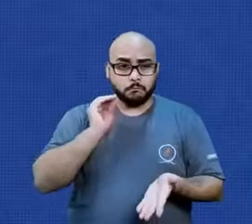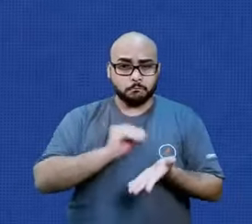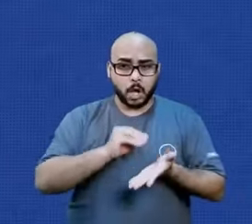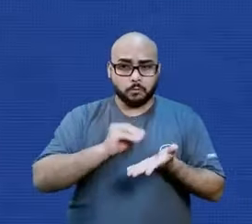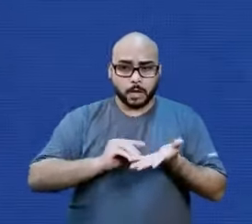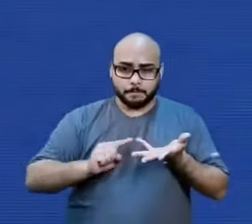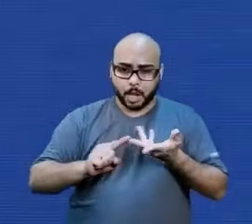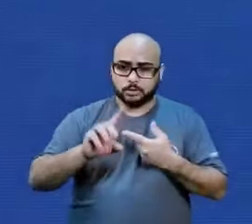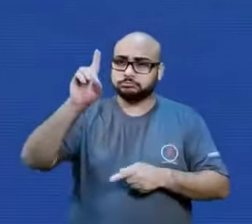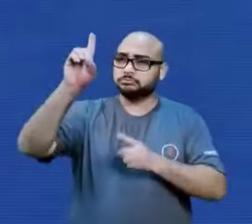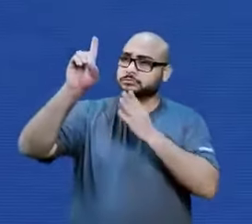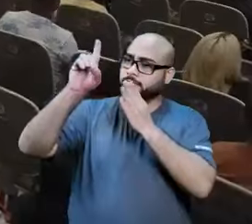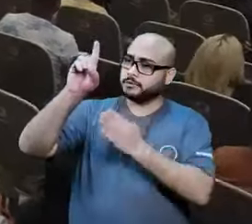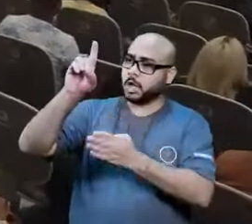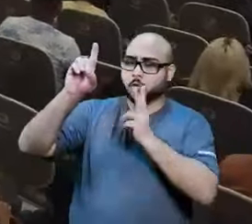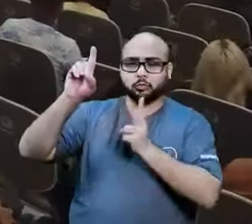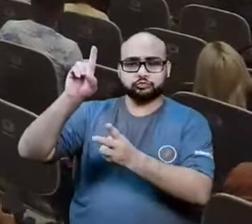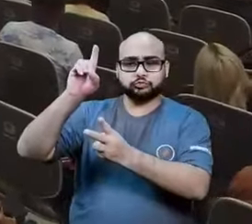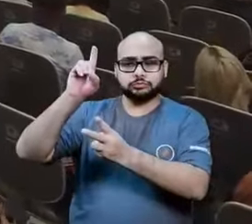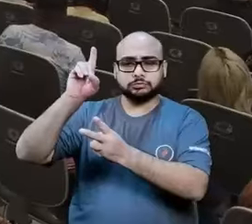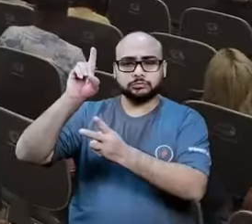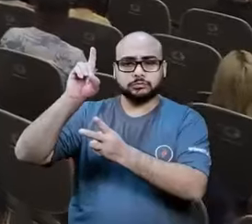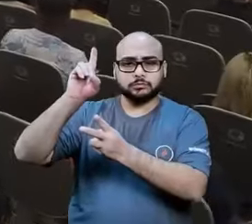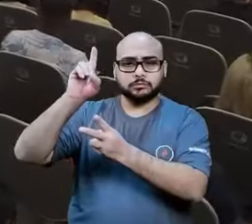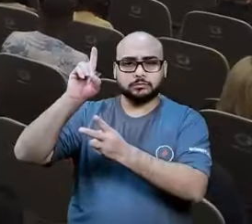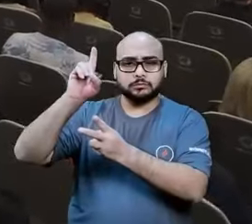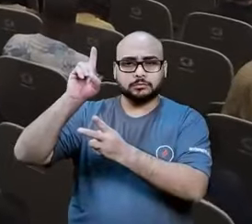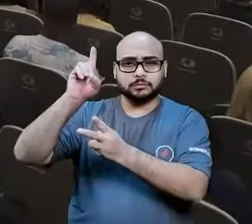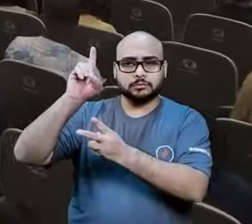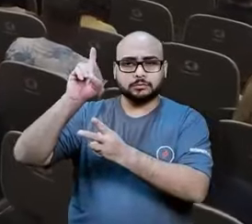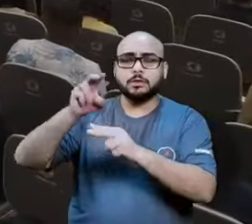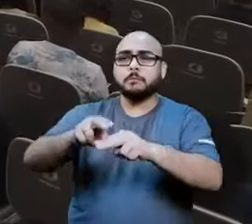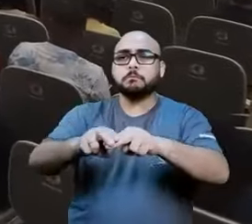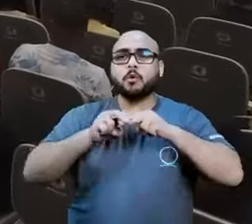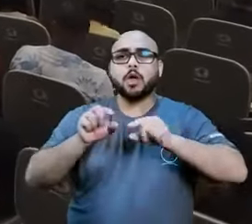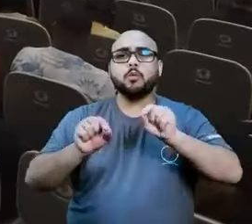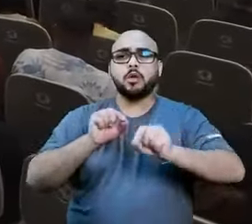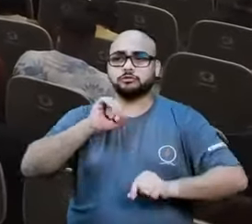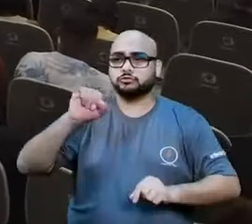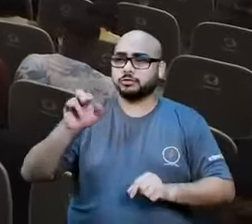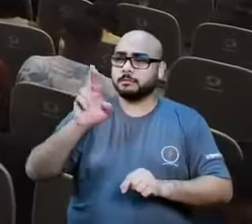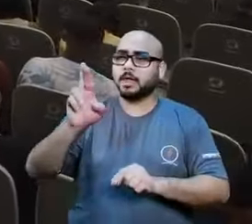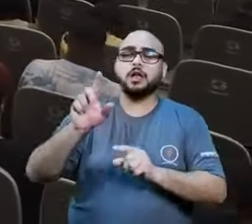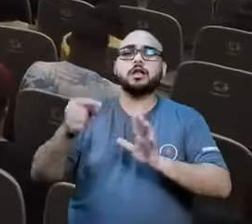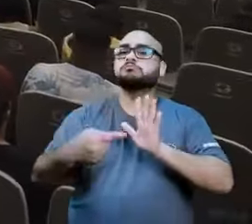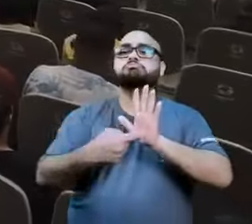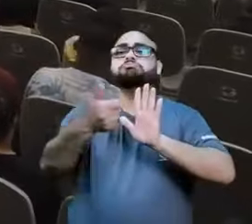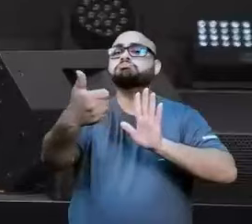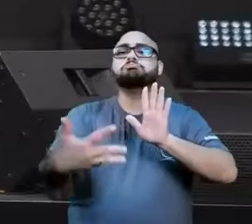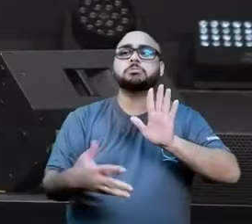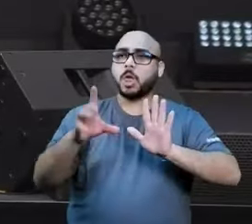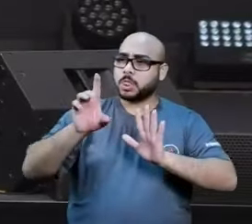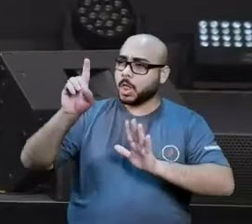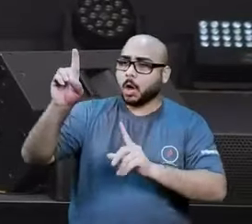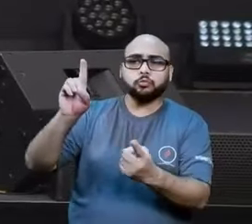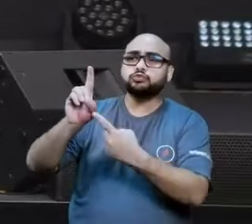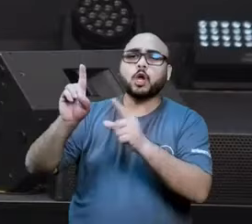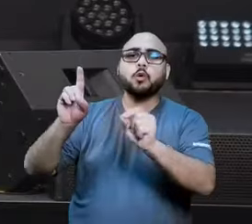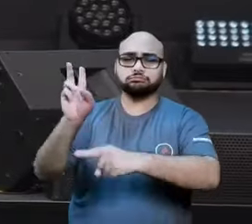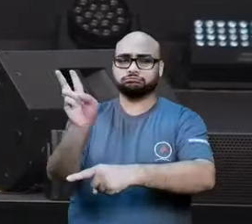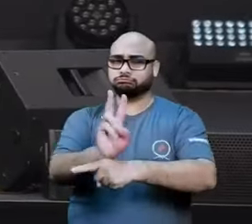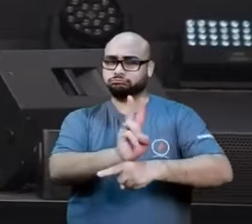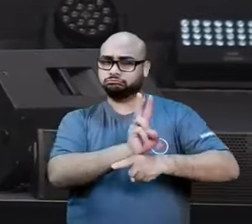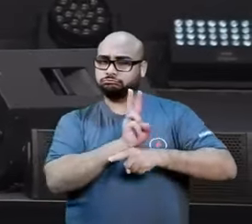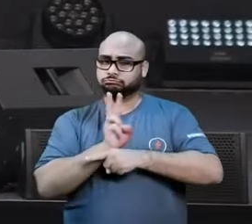mesmo por isso que Jeremias 211 diz que Deus vela em fazer cumprir a sua palavra